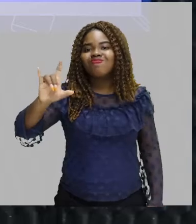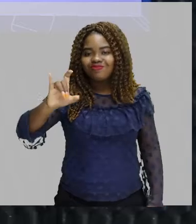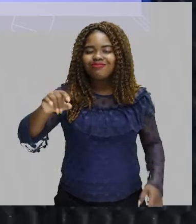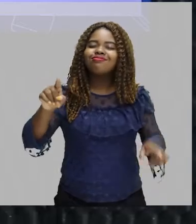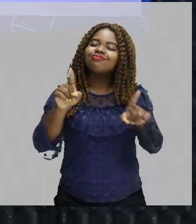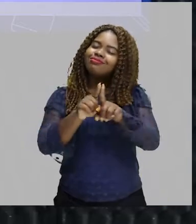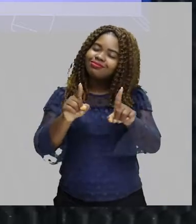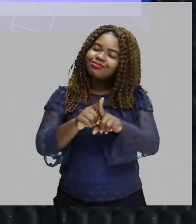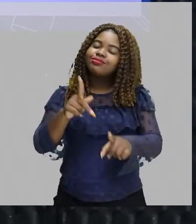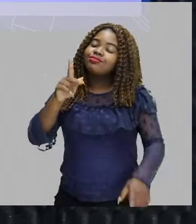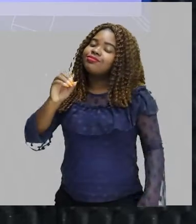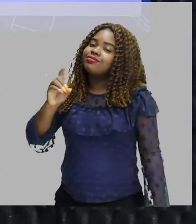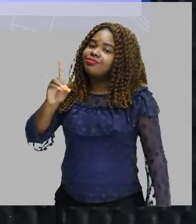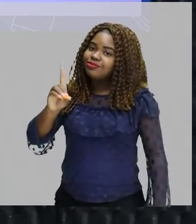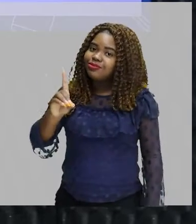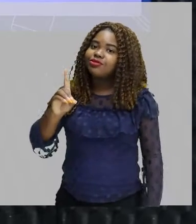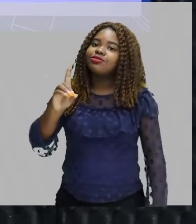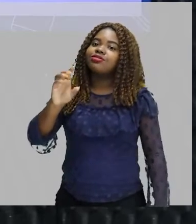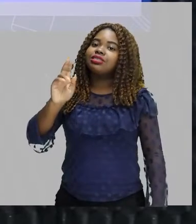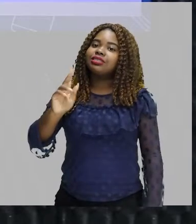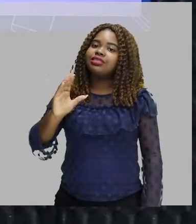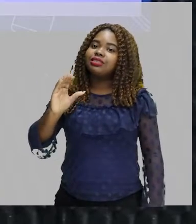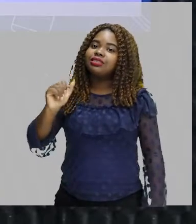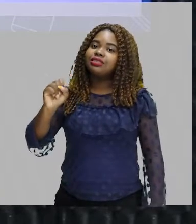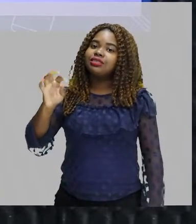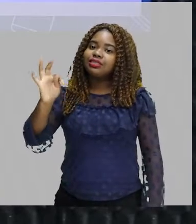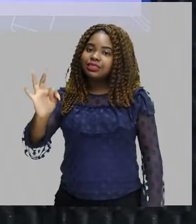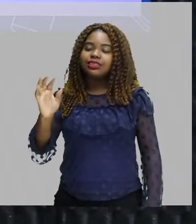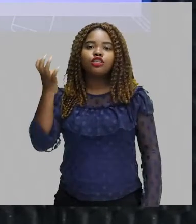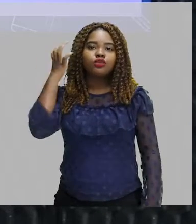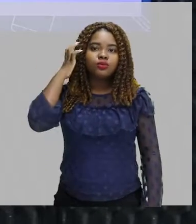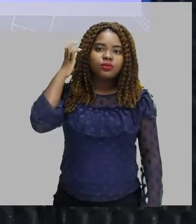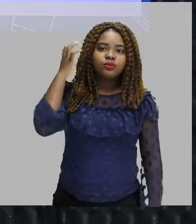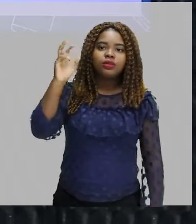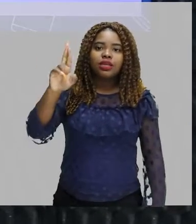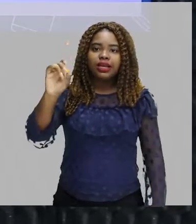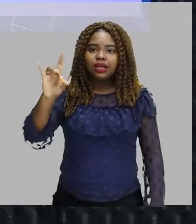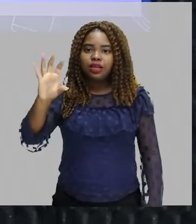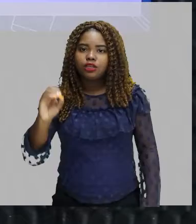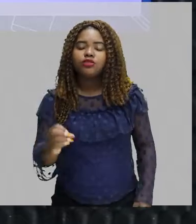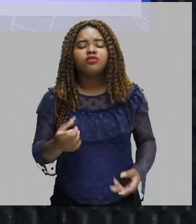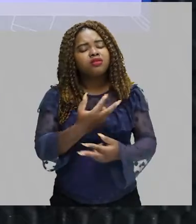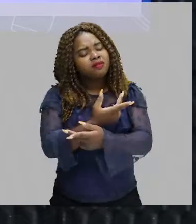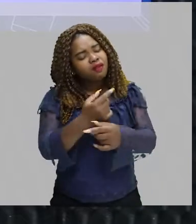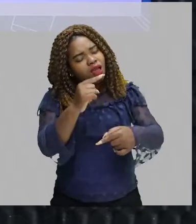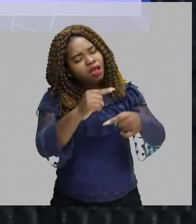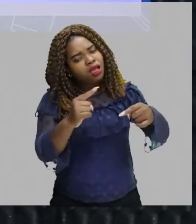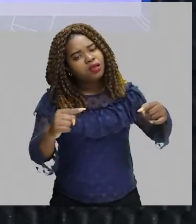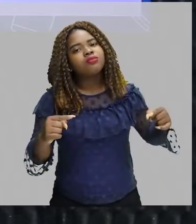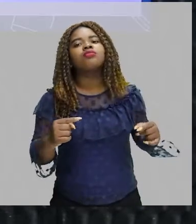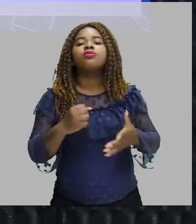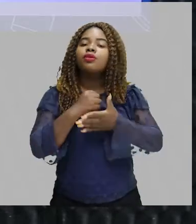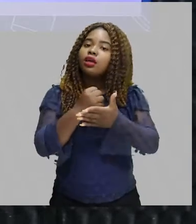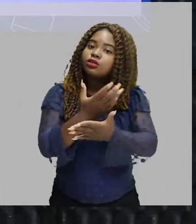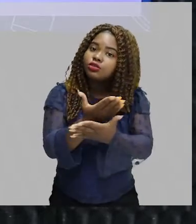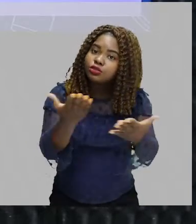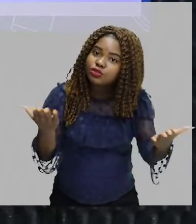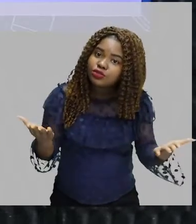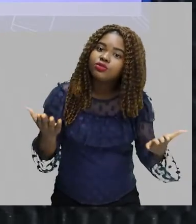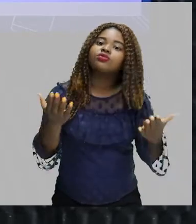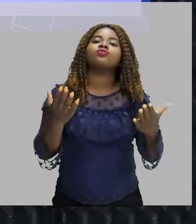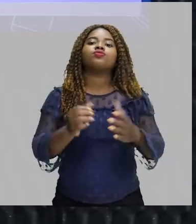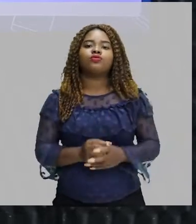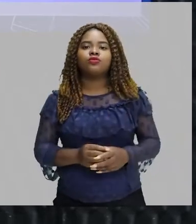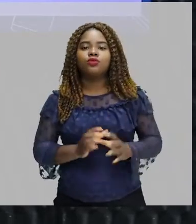os nossos podcasts pela Rádio Timbira. Então tu tem todo o material à tua disposição, tu tem toda uma equipe